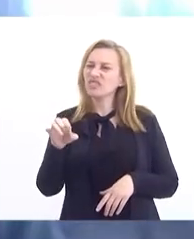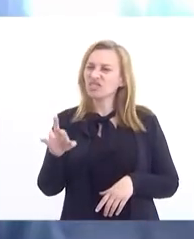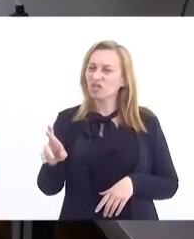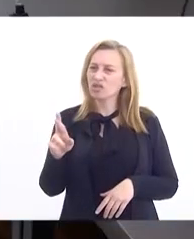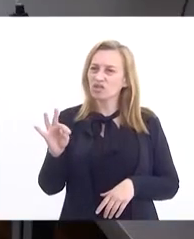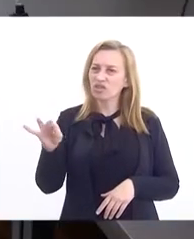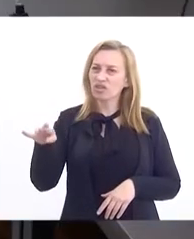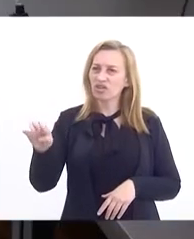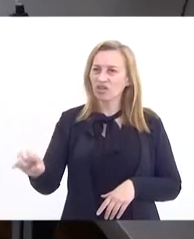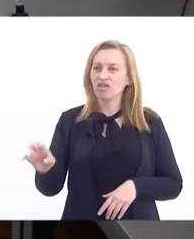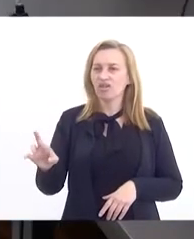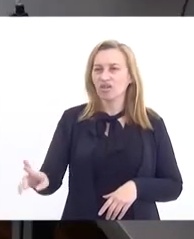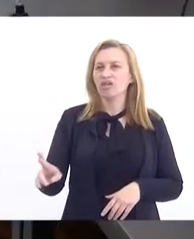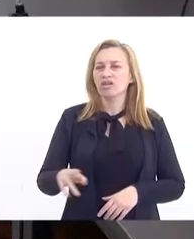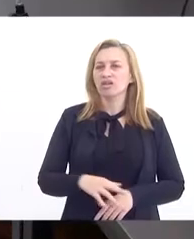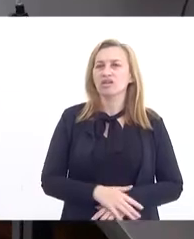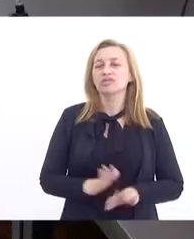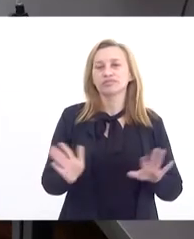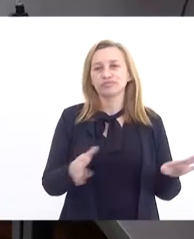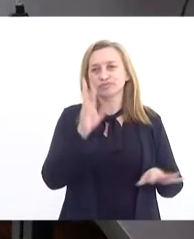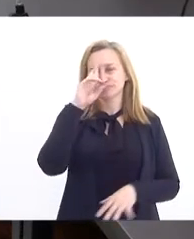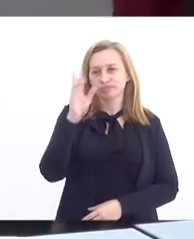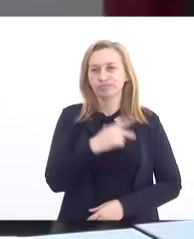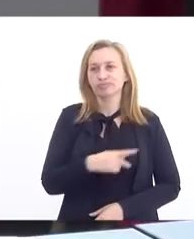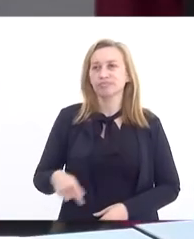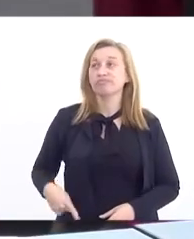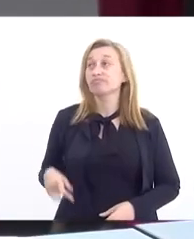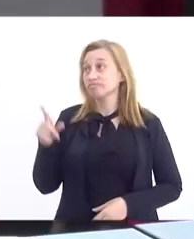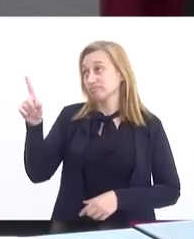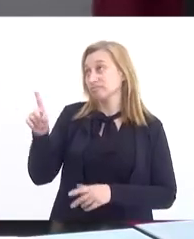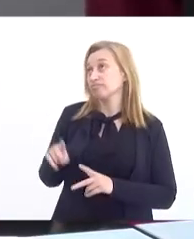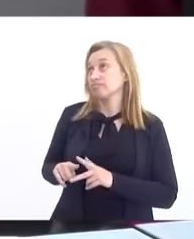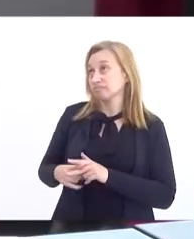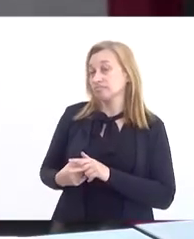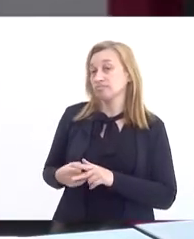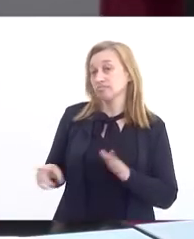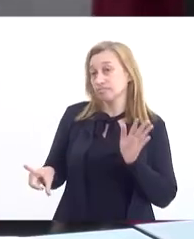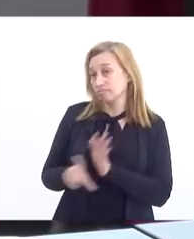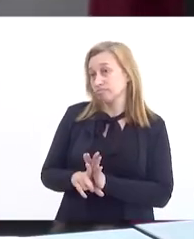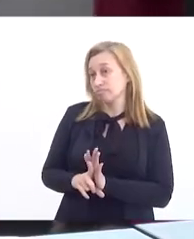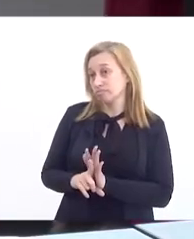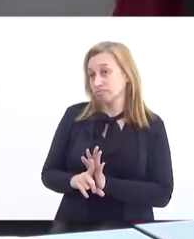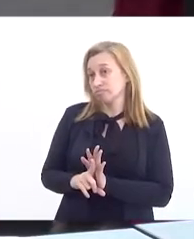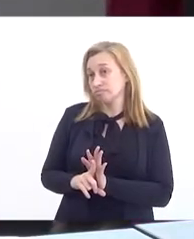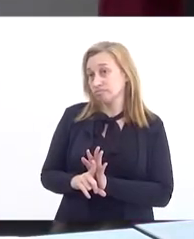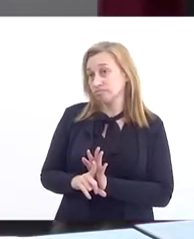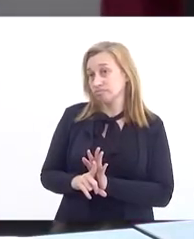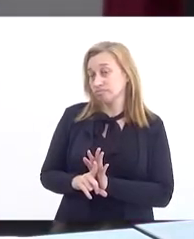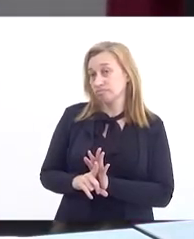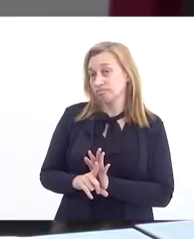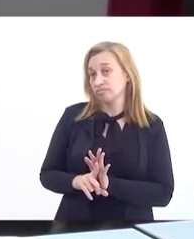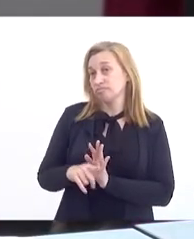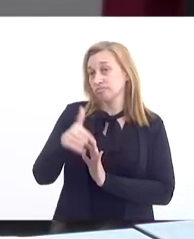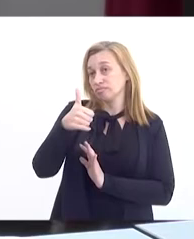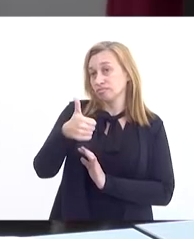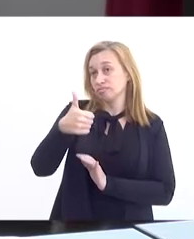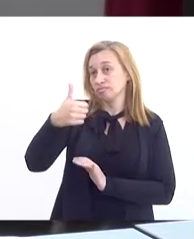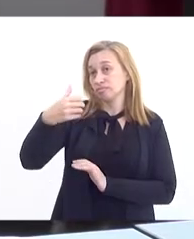Paulo. Senhor presidente, ele está alterando a lei de